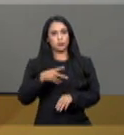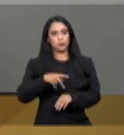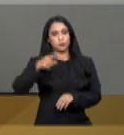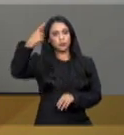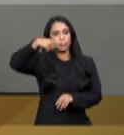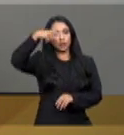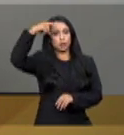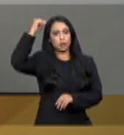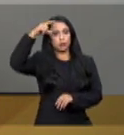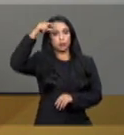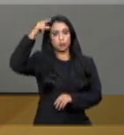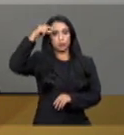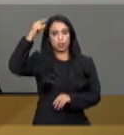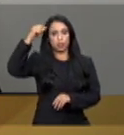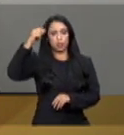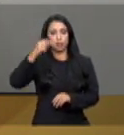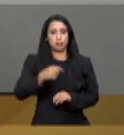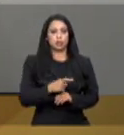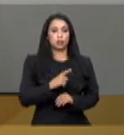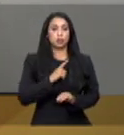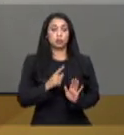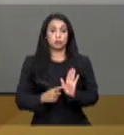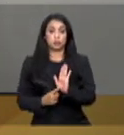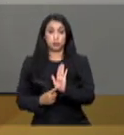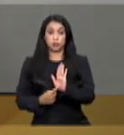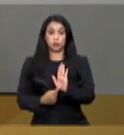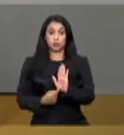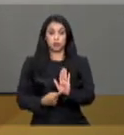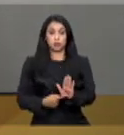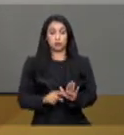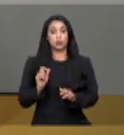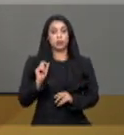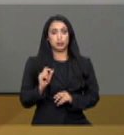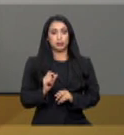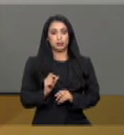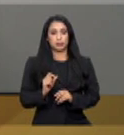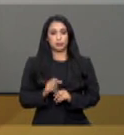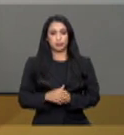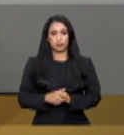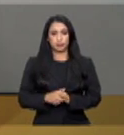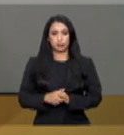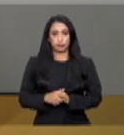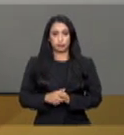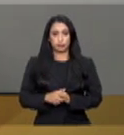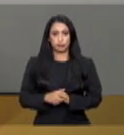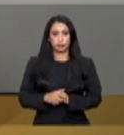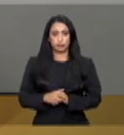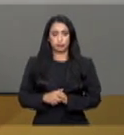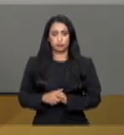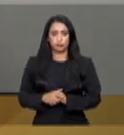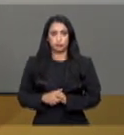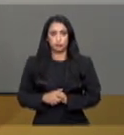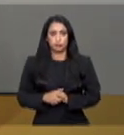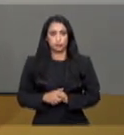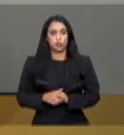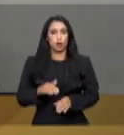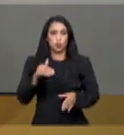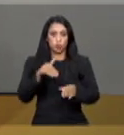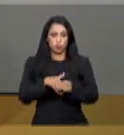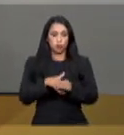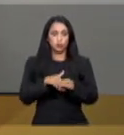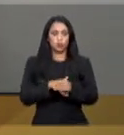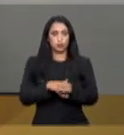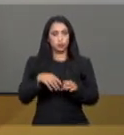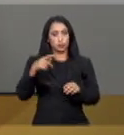Roberto Barroso expressamente chamou atenção para o fato de que, anoto parte do voto de Sua